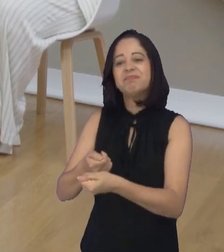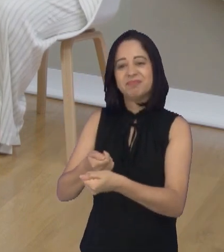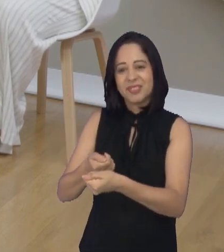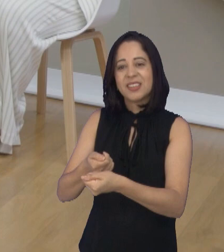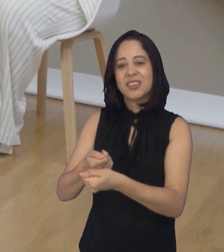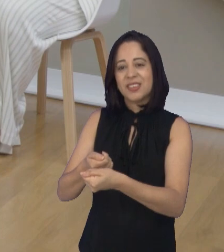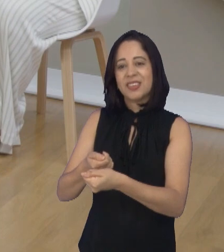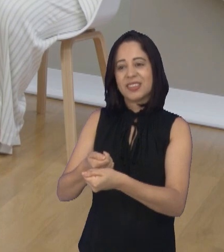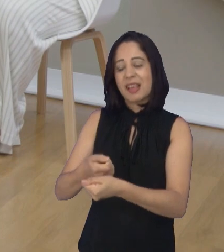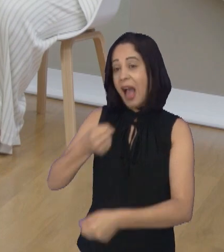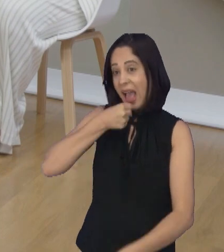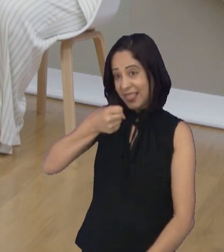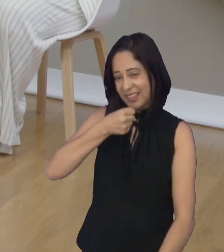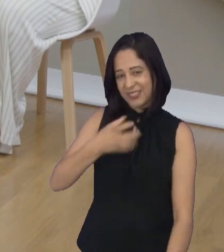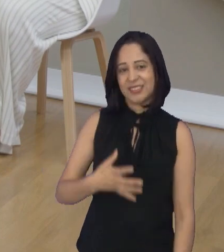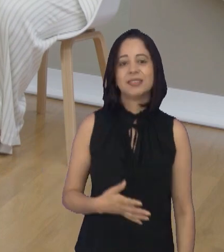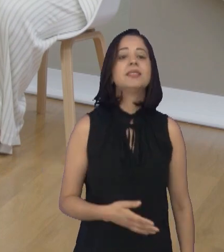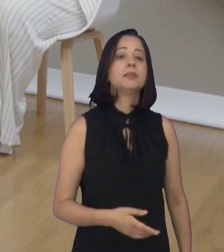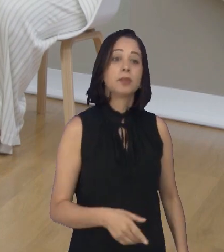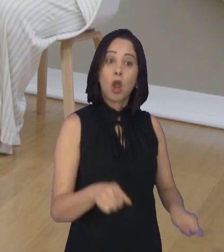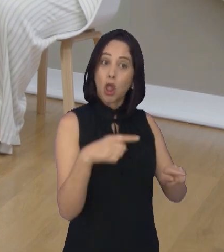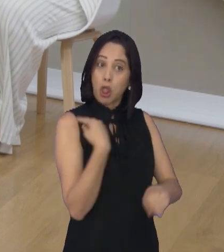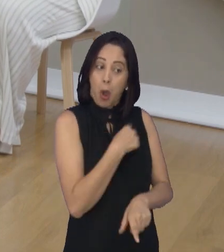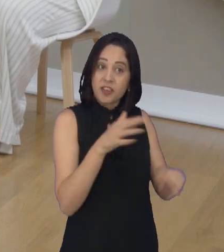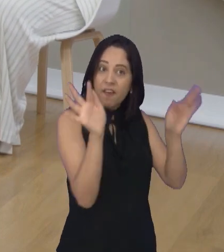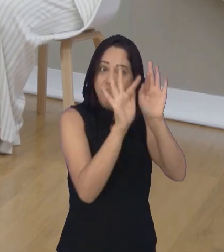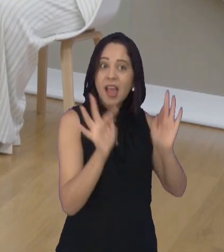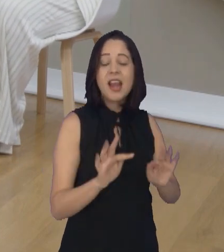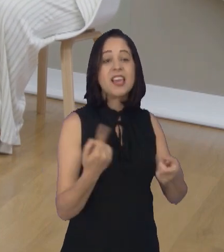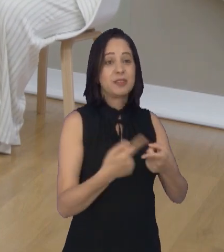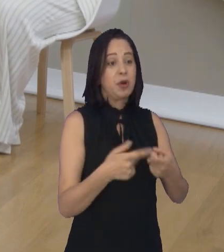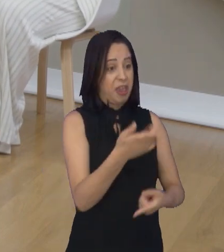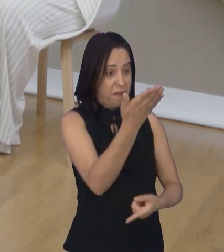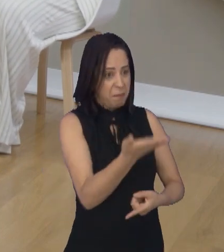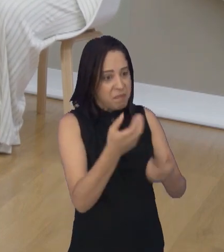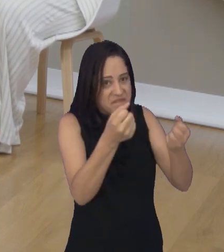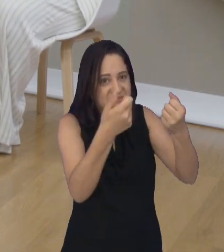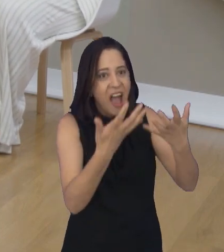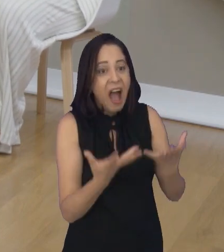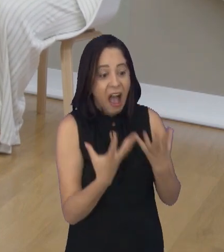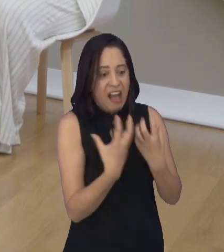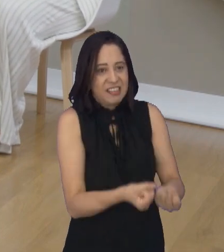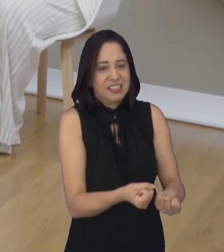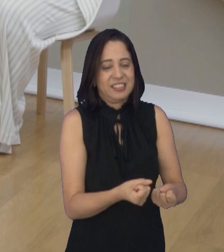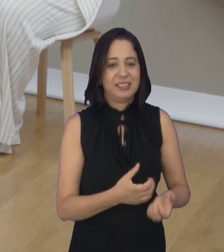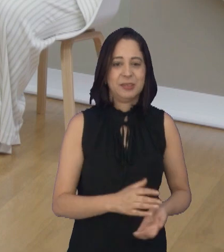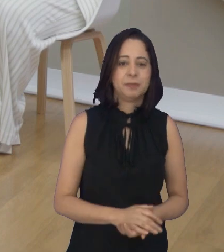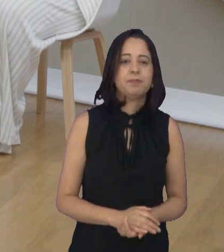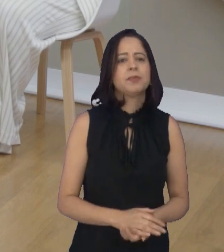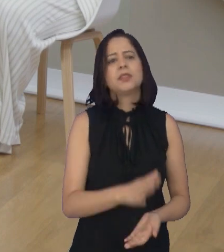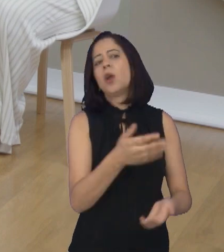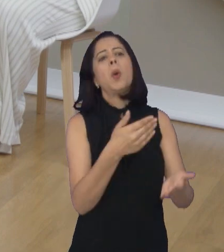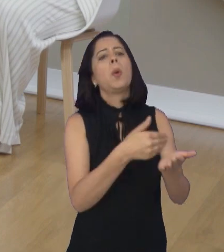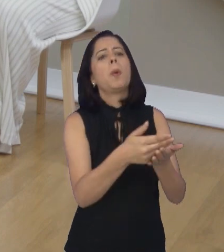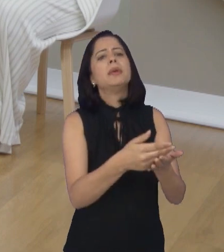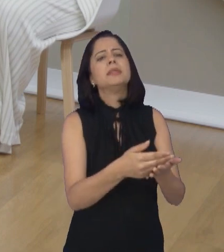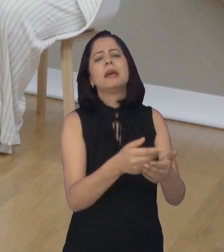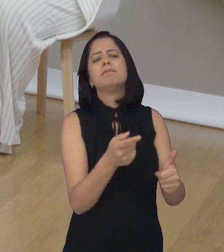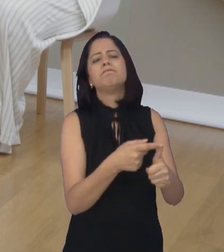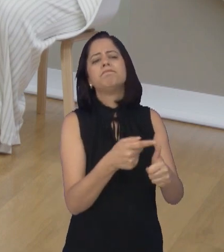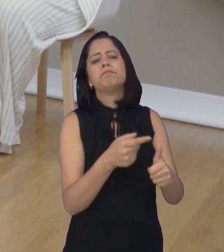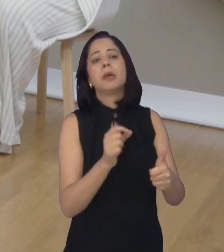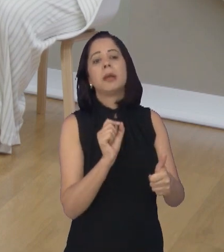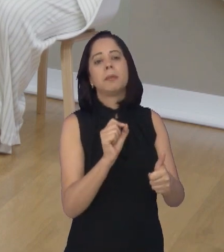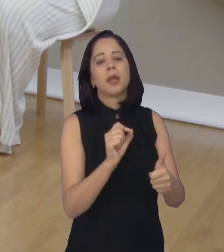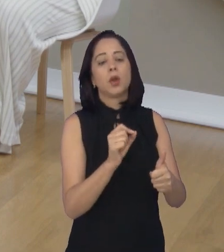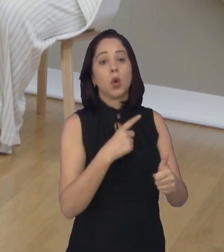muito feliz de poder participar. E nós estamos muito felizes também com você aqui, viu? Marcela, para a gente começar, você falou nos bastidores que existe